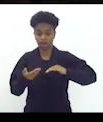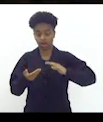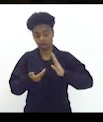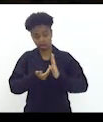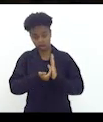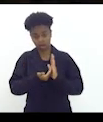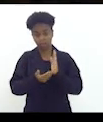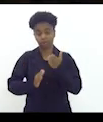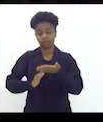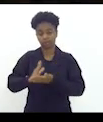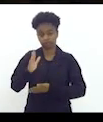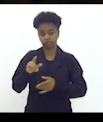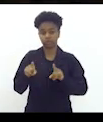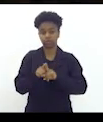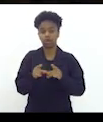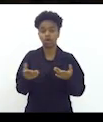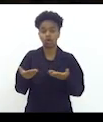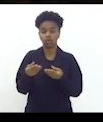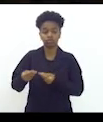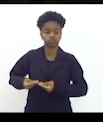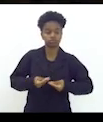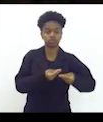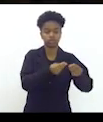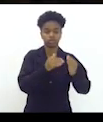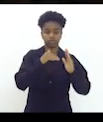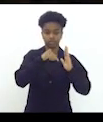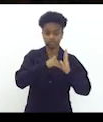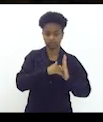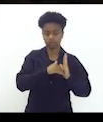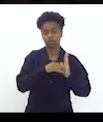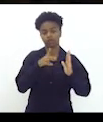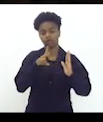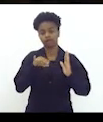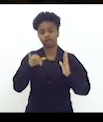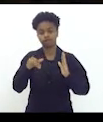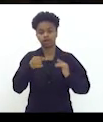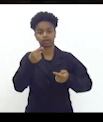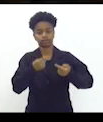hoje já está no Senado Federal, que